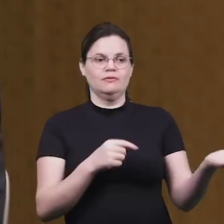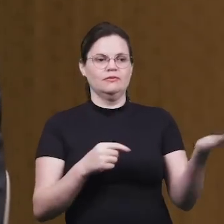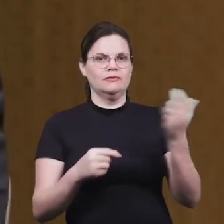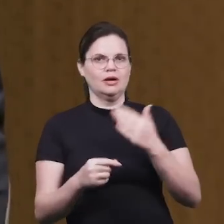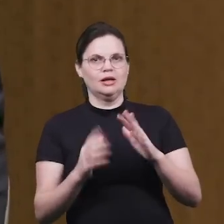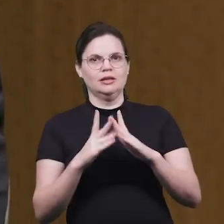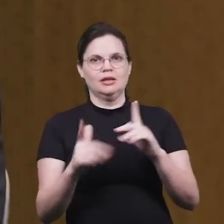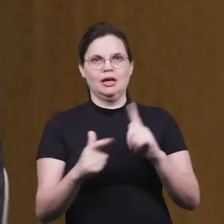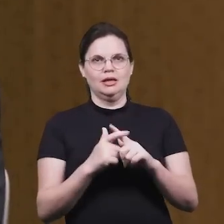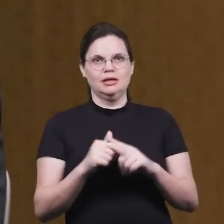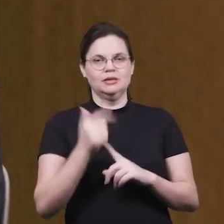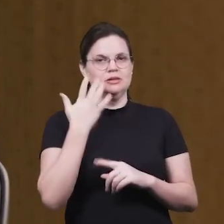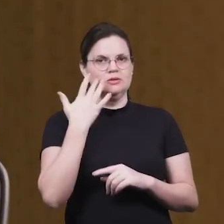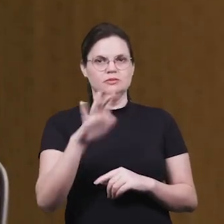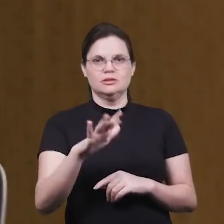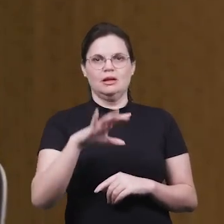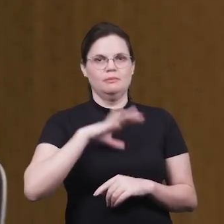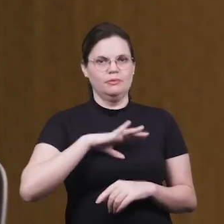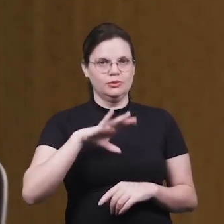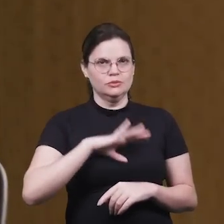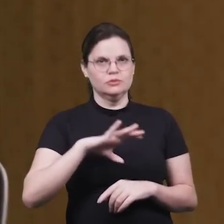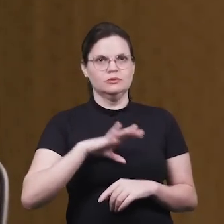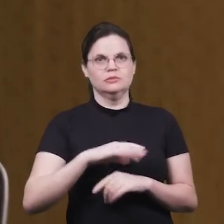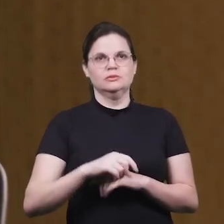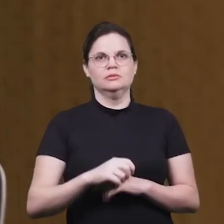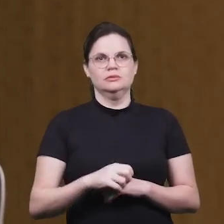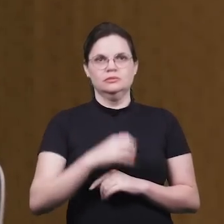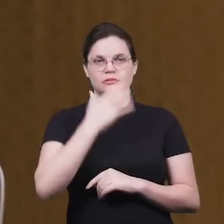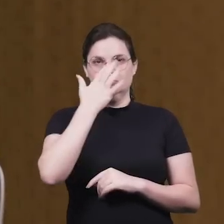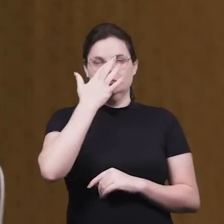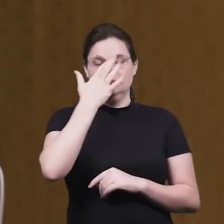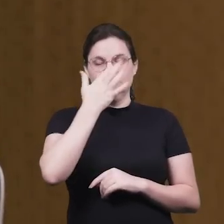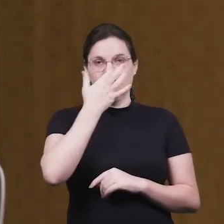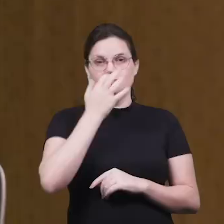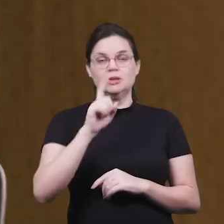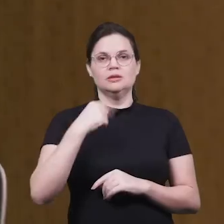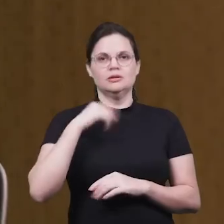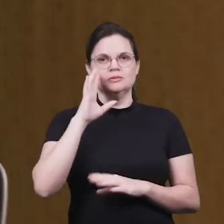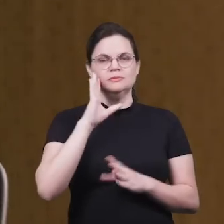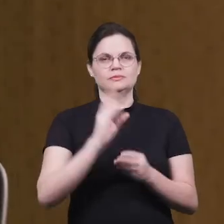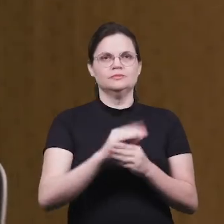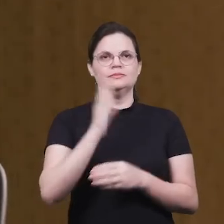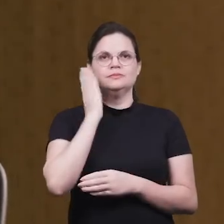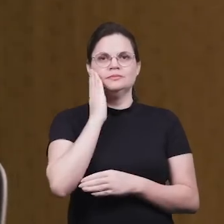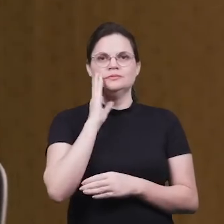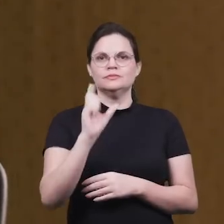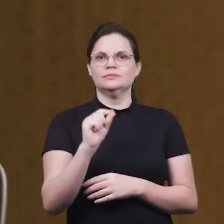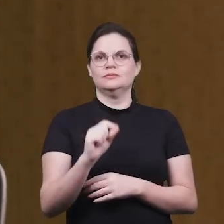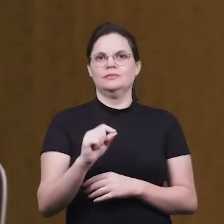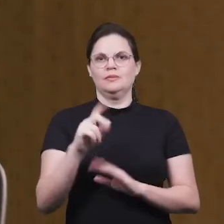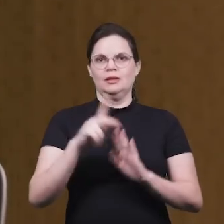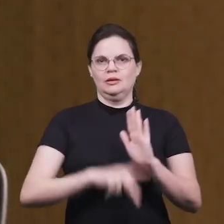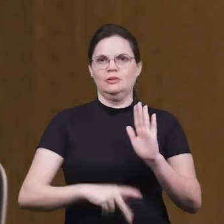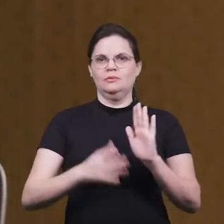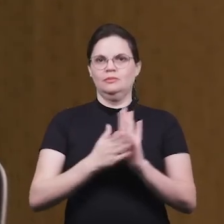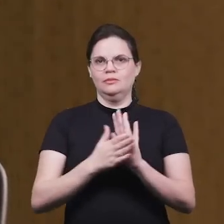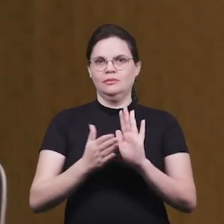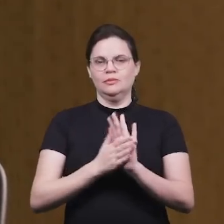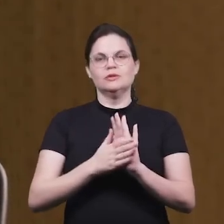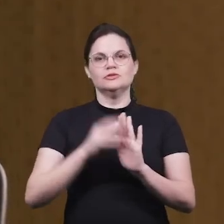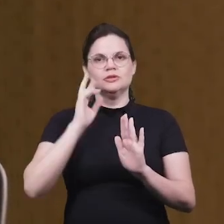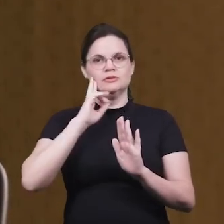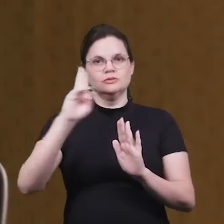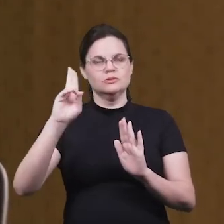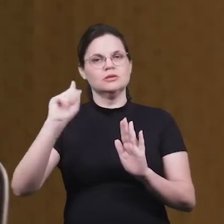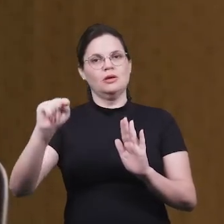para a igreja que não fala português, que nós sabemos que a obra do Senhor, ela não é uma obra brasileira, né? É a obra do